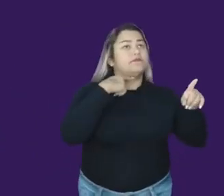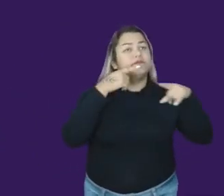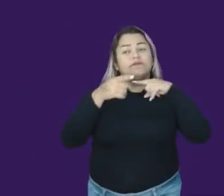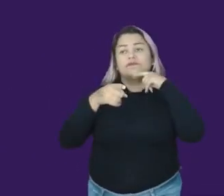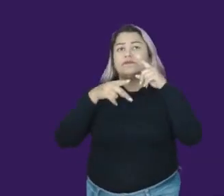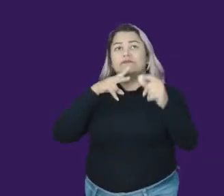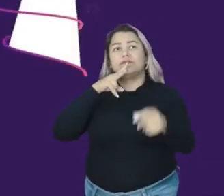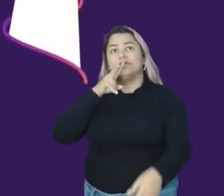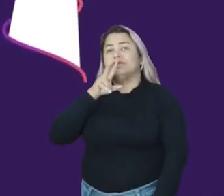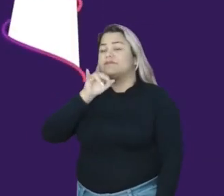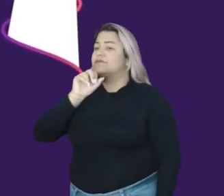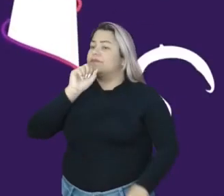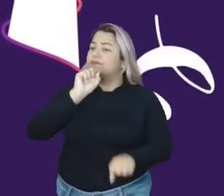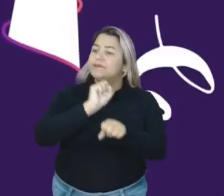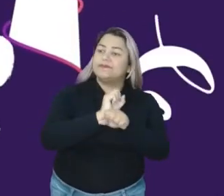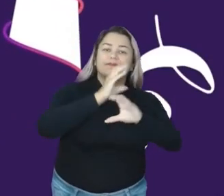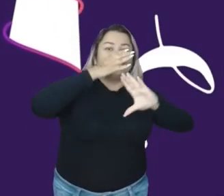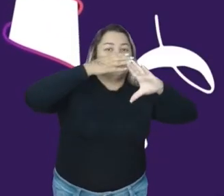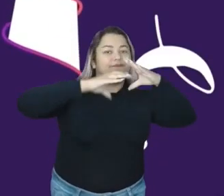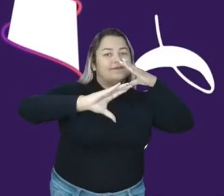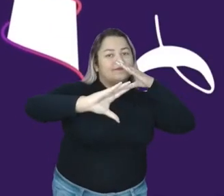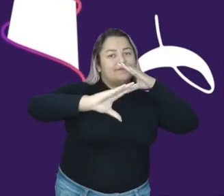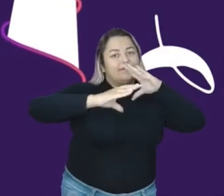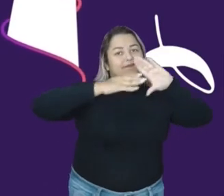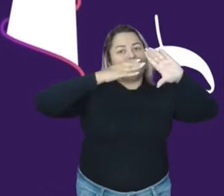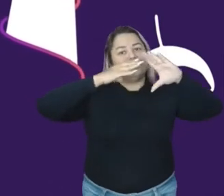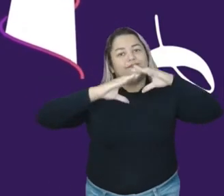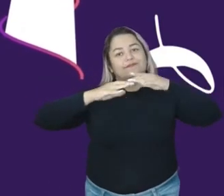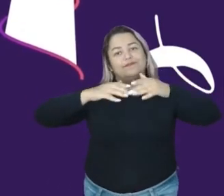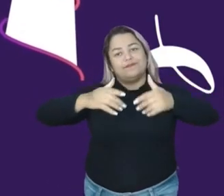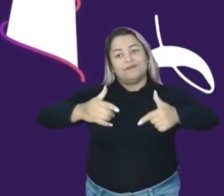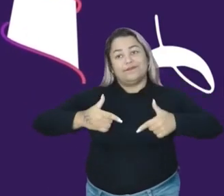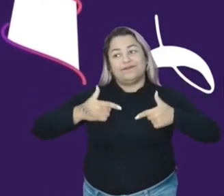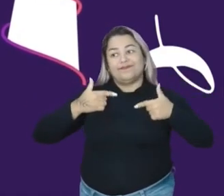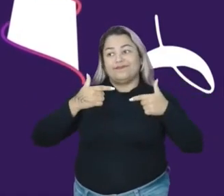Ninguém vai me impedir de cantar e lutar.